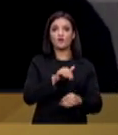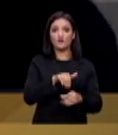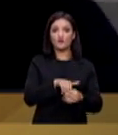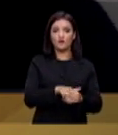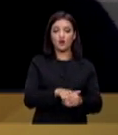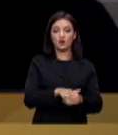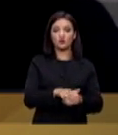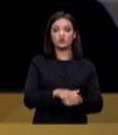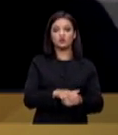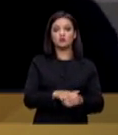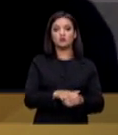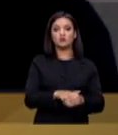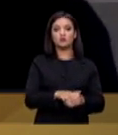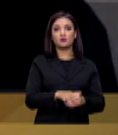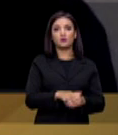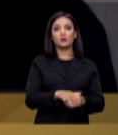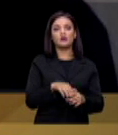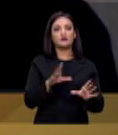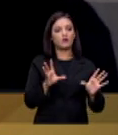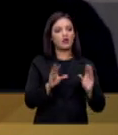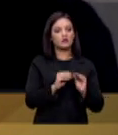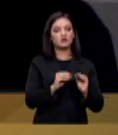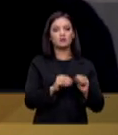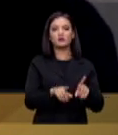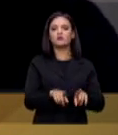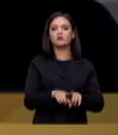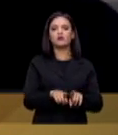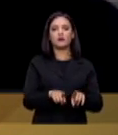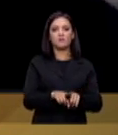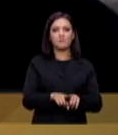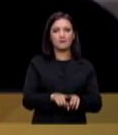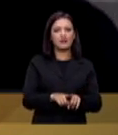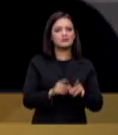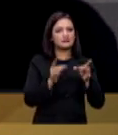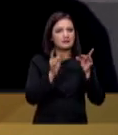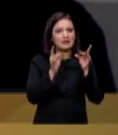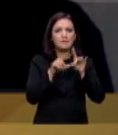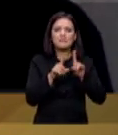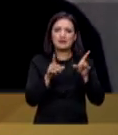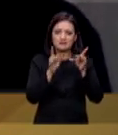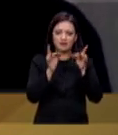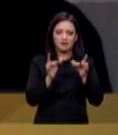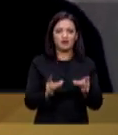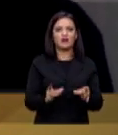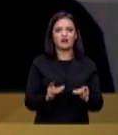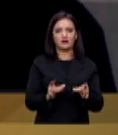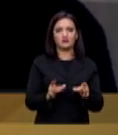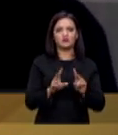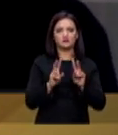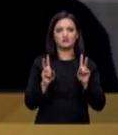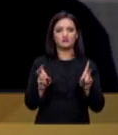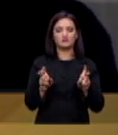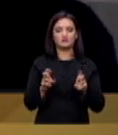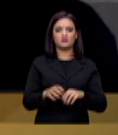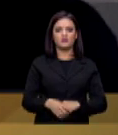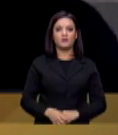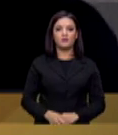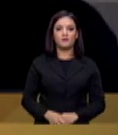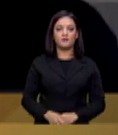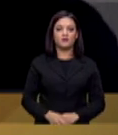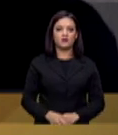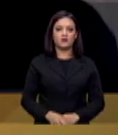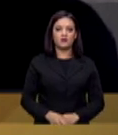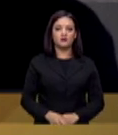nada obstante sucinto, foram precisamente cirúrgicos nesta matéria. Sem embargo